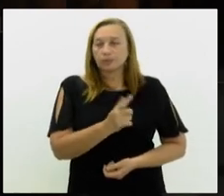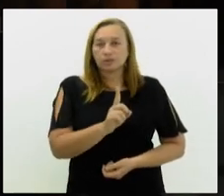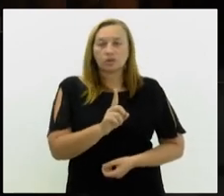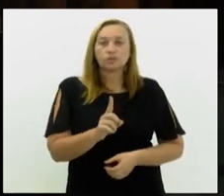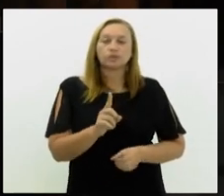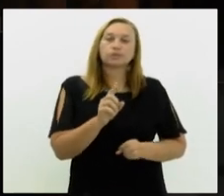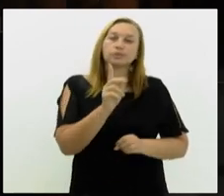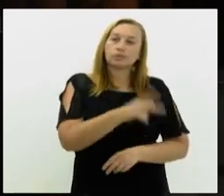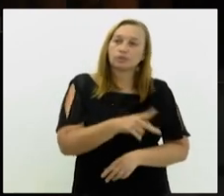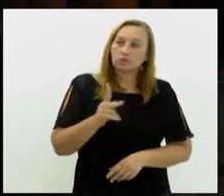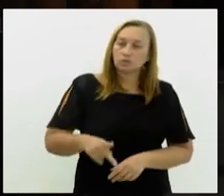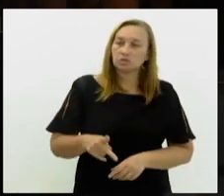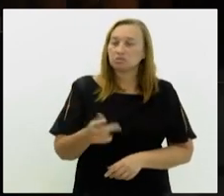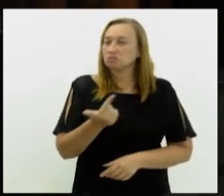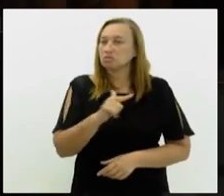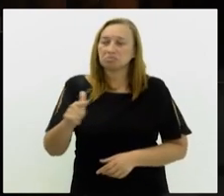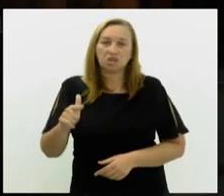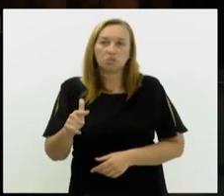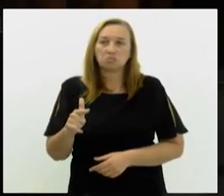parte de análise literária,